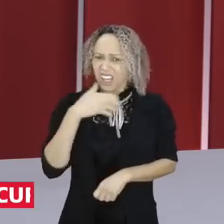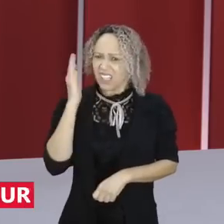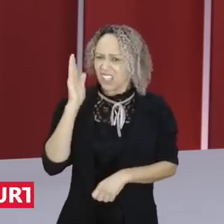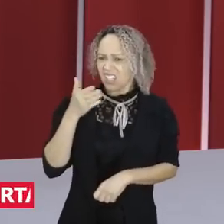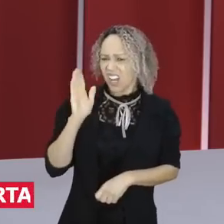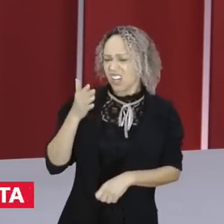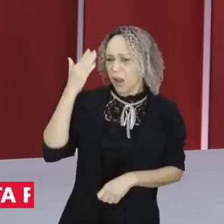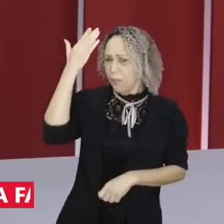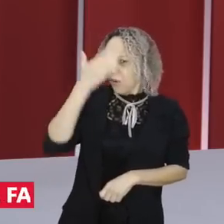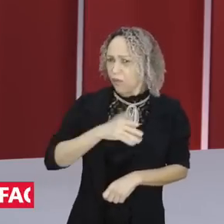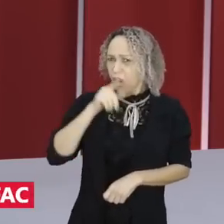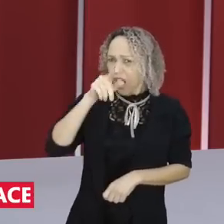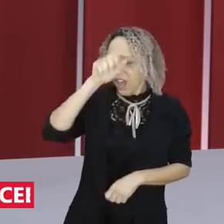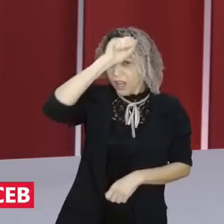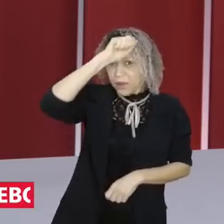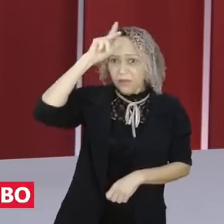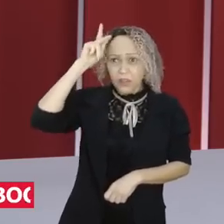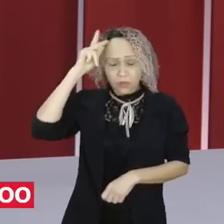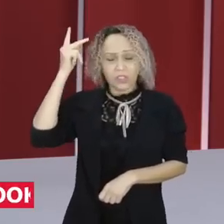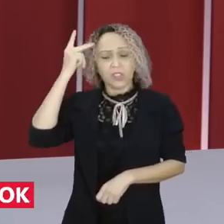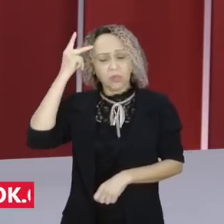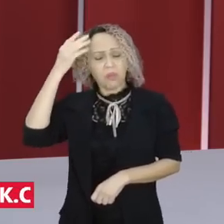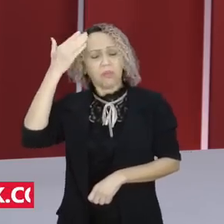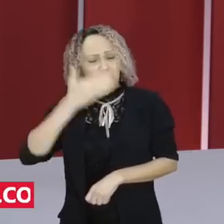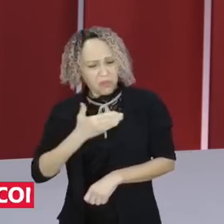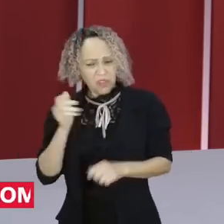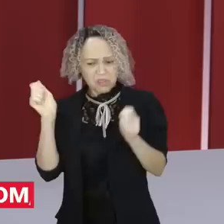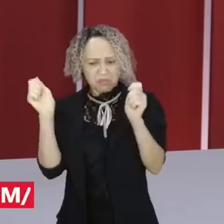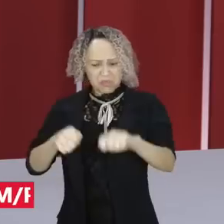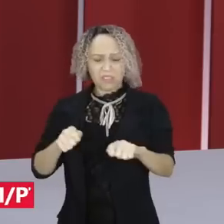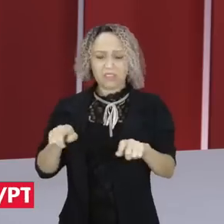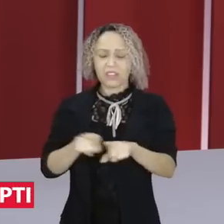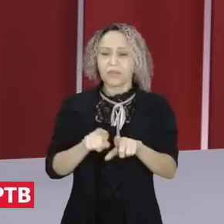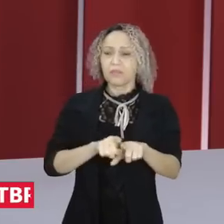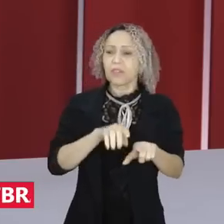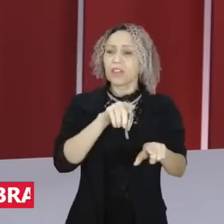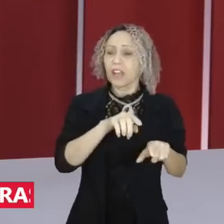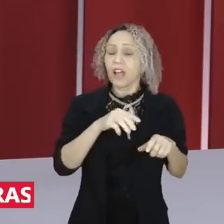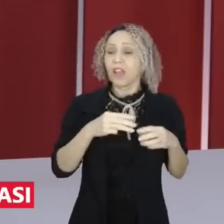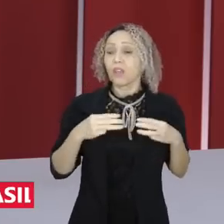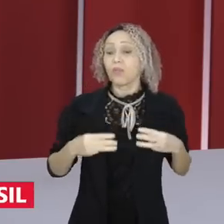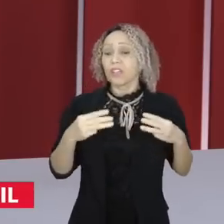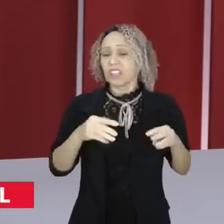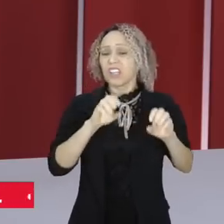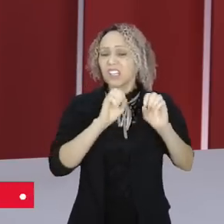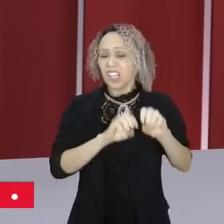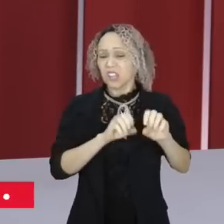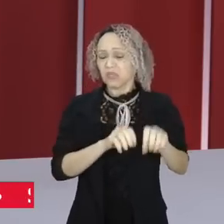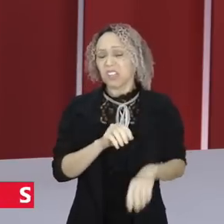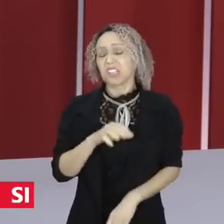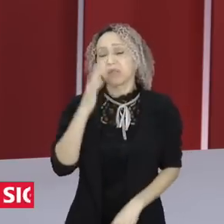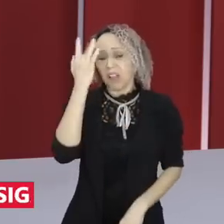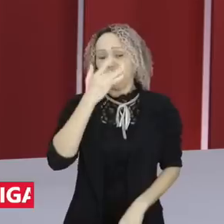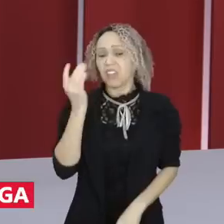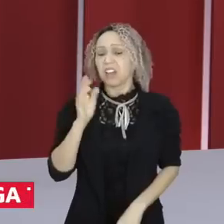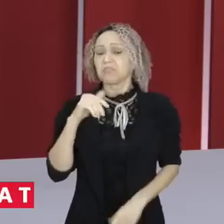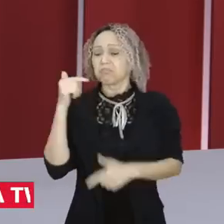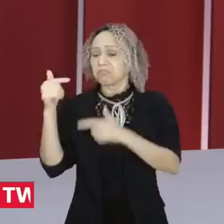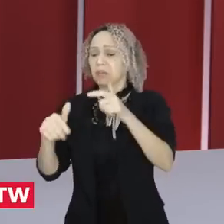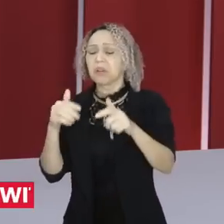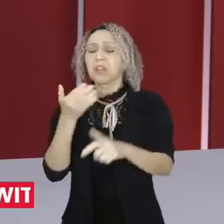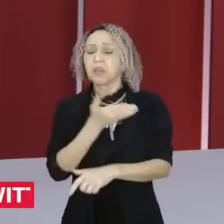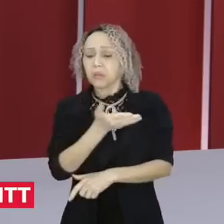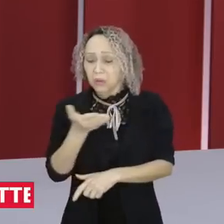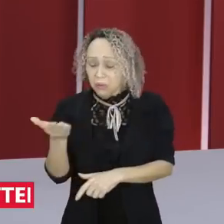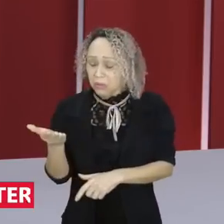da Prefeitura de São Paulo e do Ministério da Educação. Então, as pessoas aqui comemorando, olha a diferença, né? Até no tom de voz,